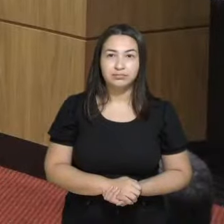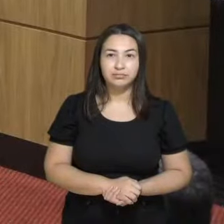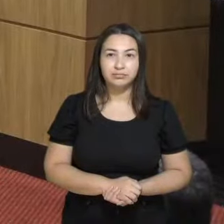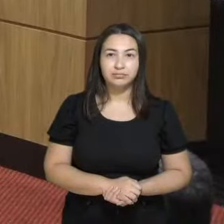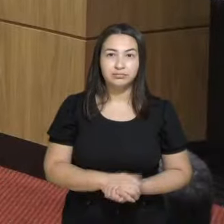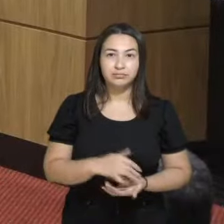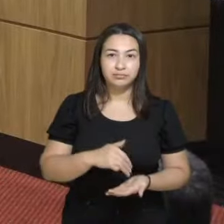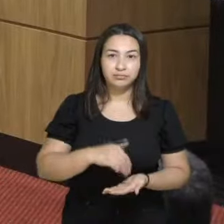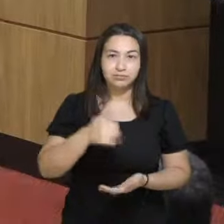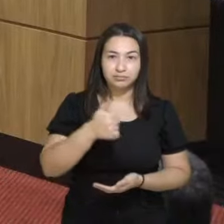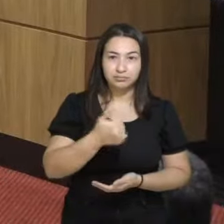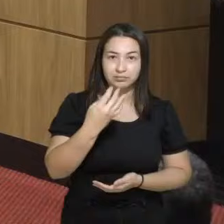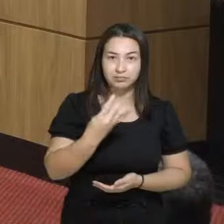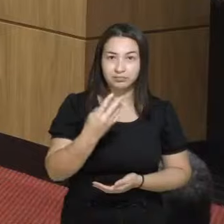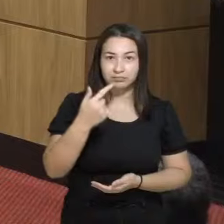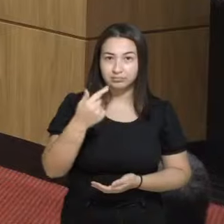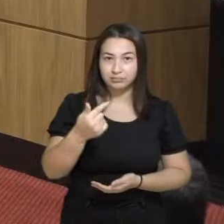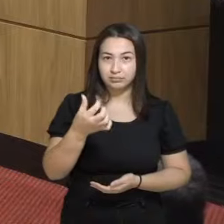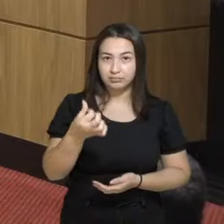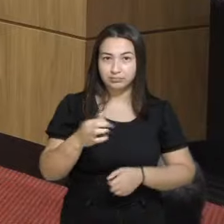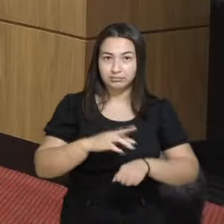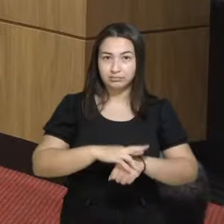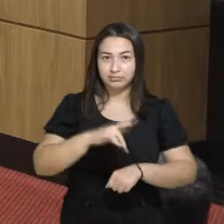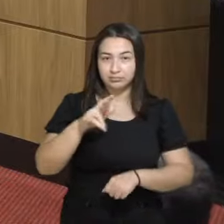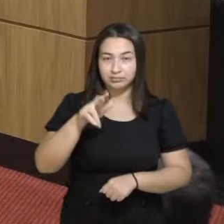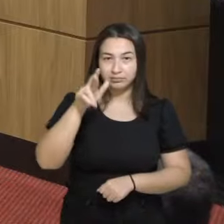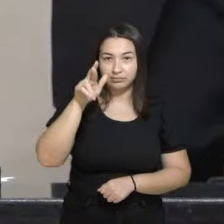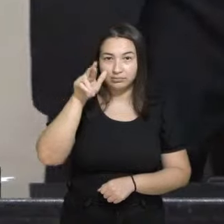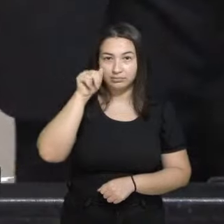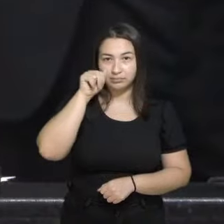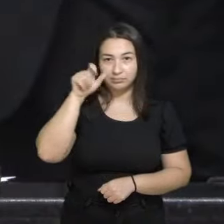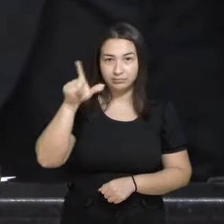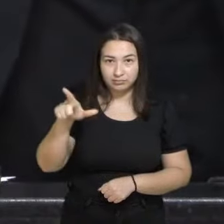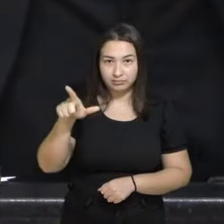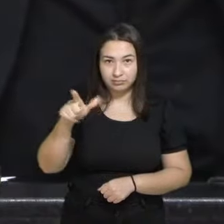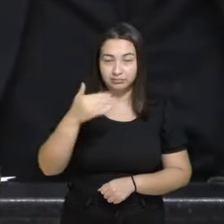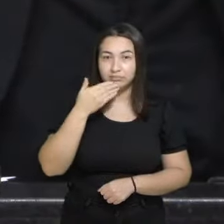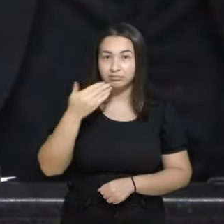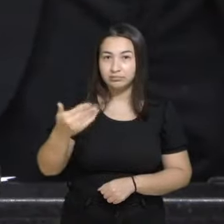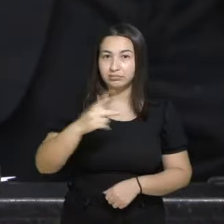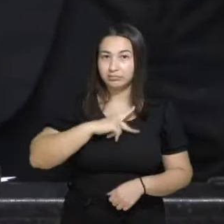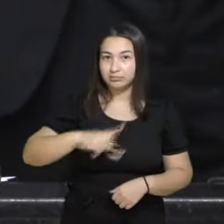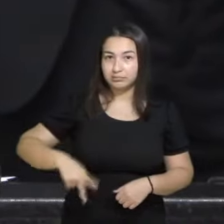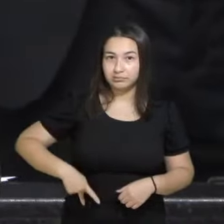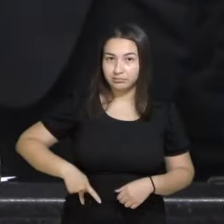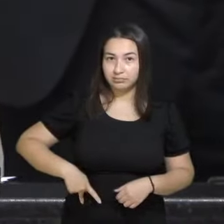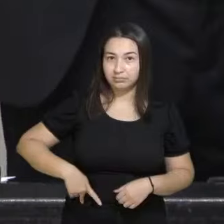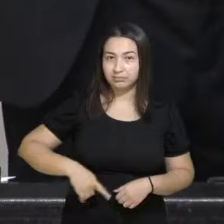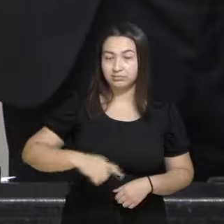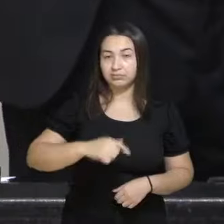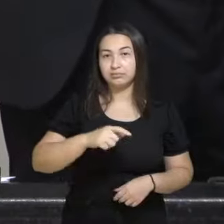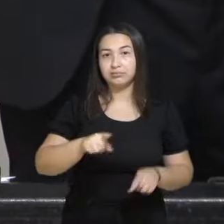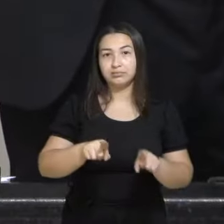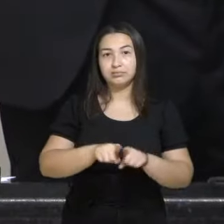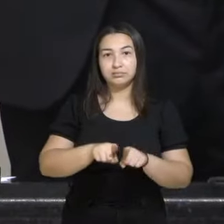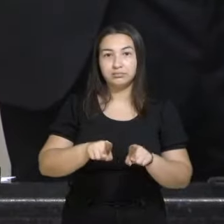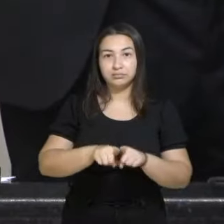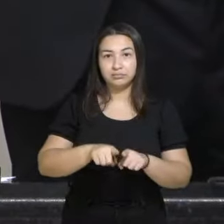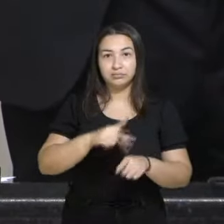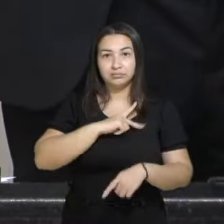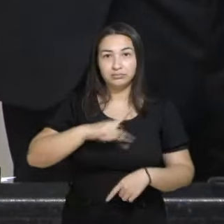Moção 1476, autor deputado Lunelli, manifestando apelo ao presidente da República, ao ministro da Fazenda, ao presidente do DENIT,